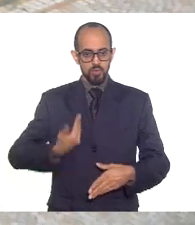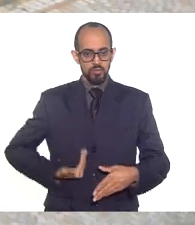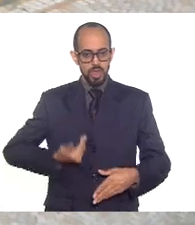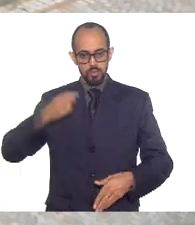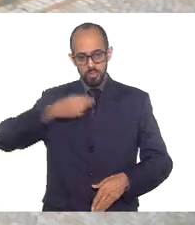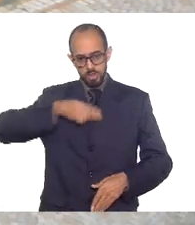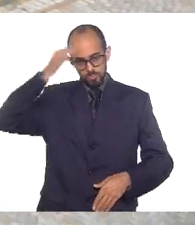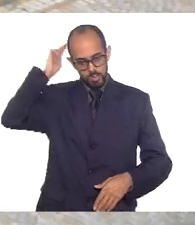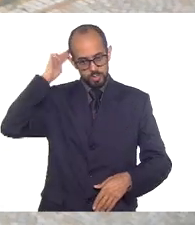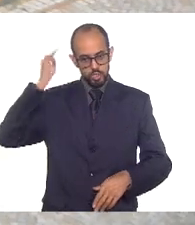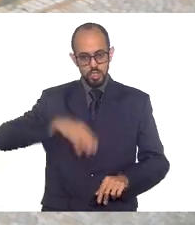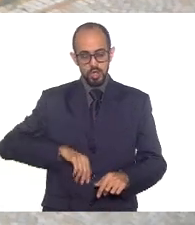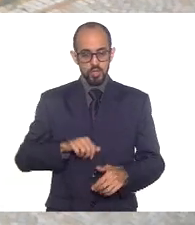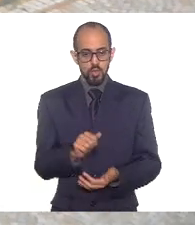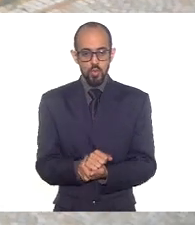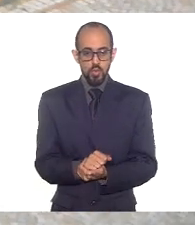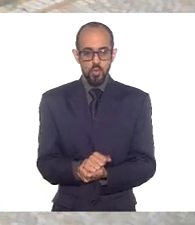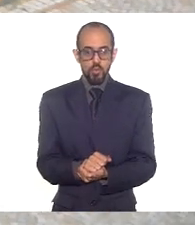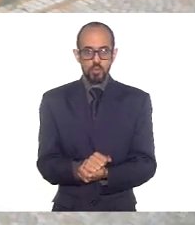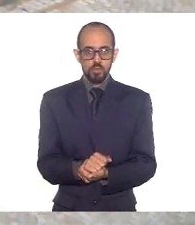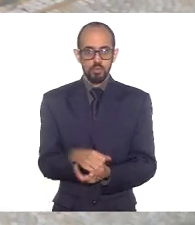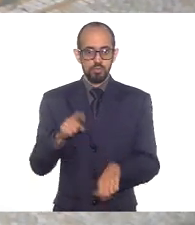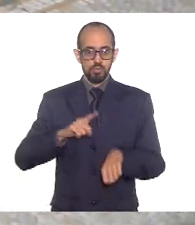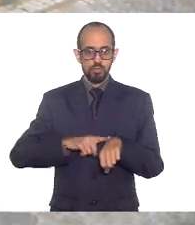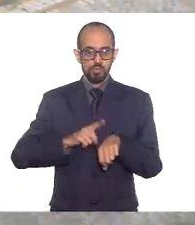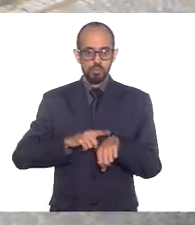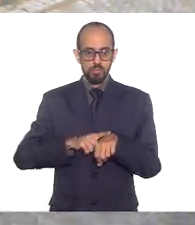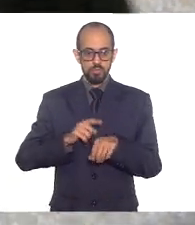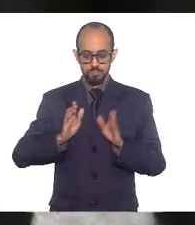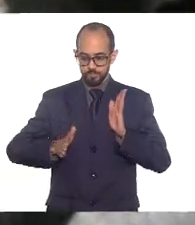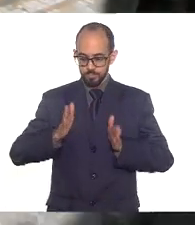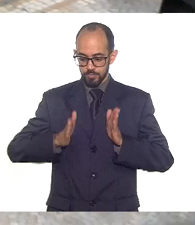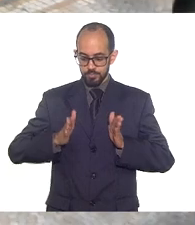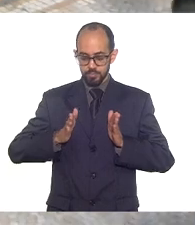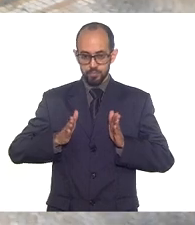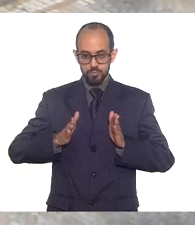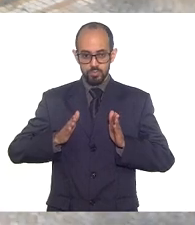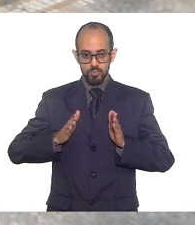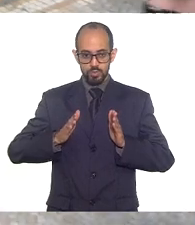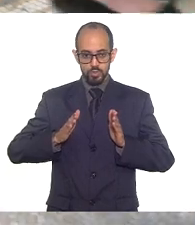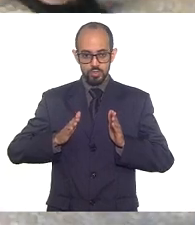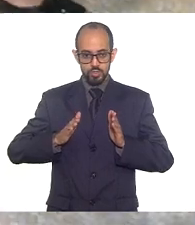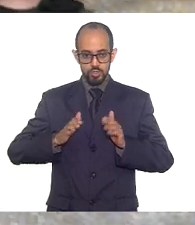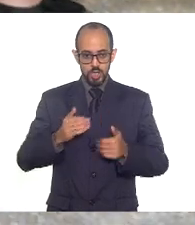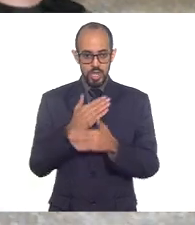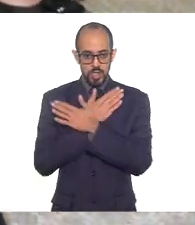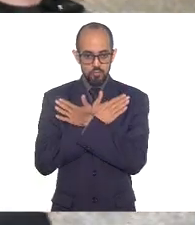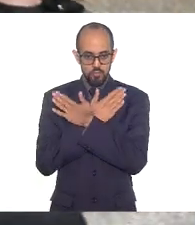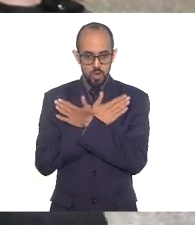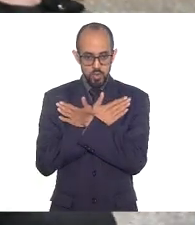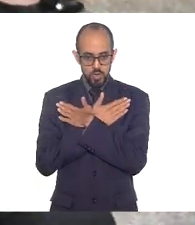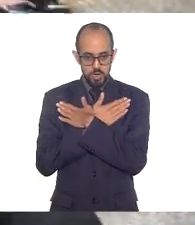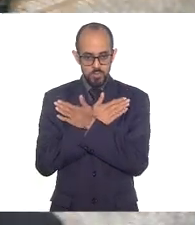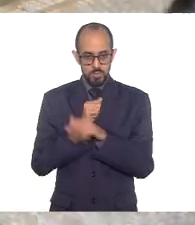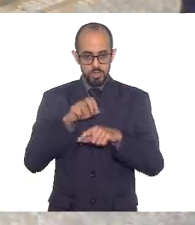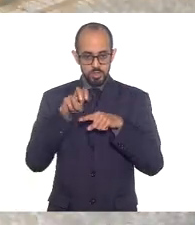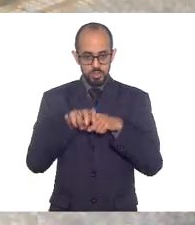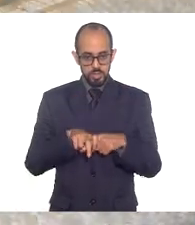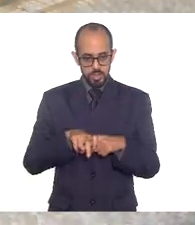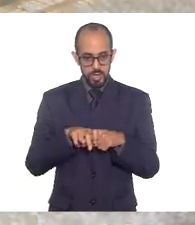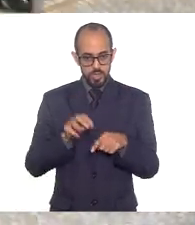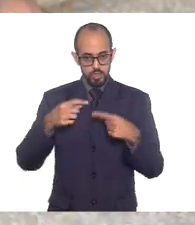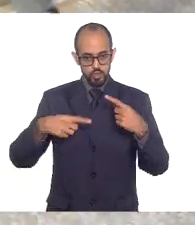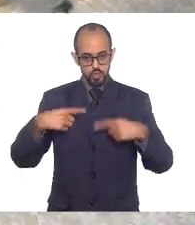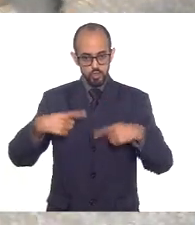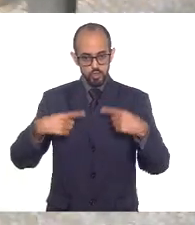deputado Márcio Pacheco no espaço de durante o recesso sentar todas as que apresentaram as suas emendas que que possa discutir um